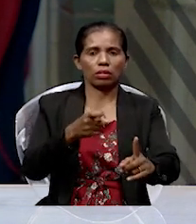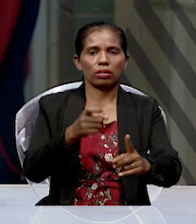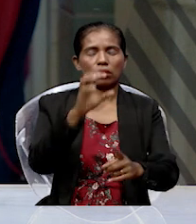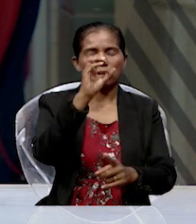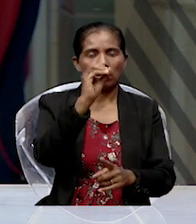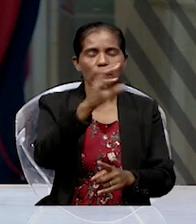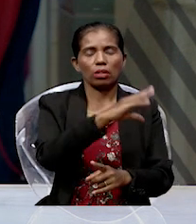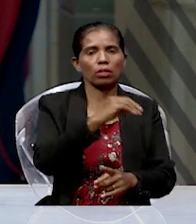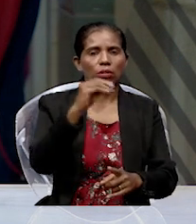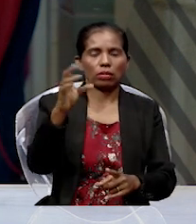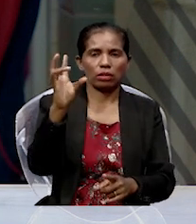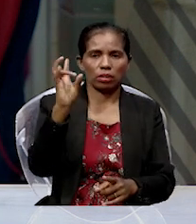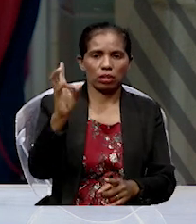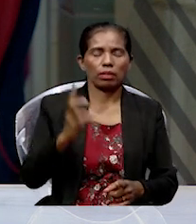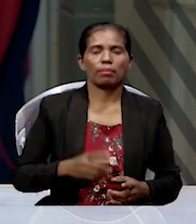tosete.